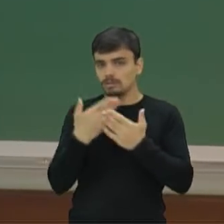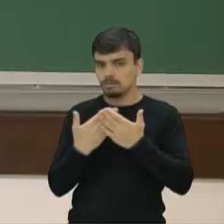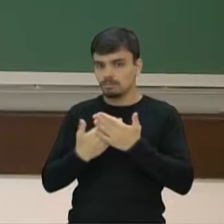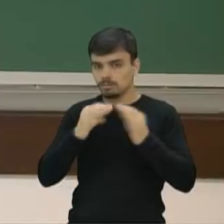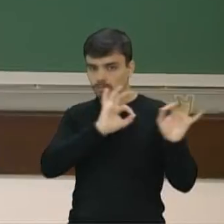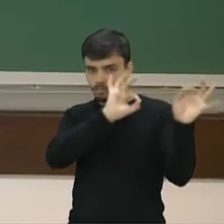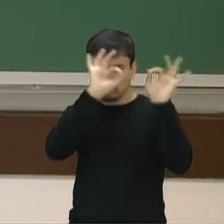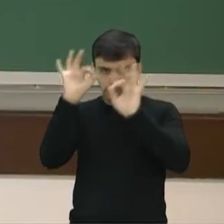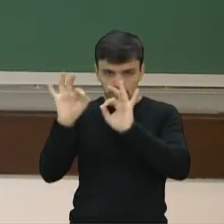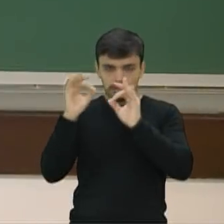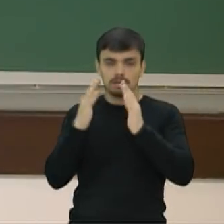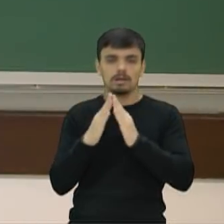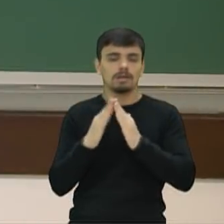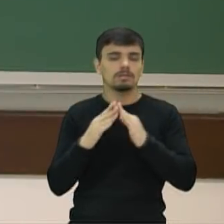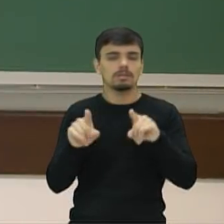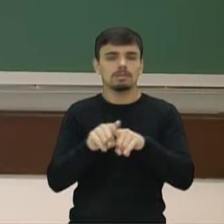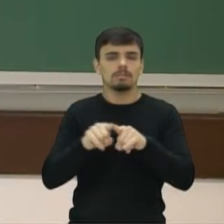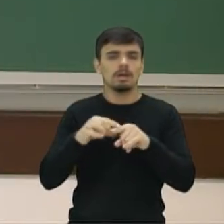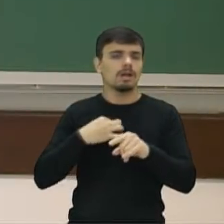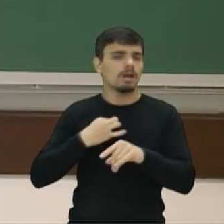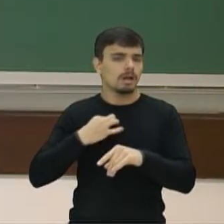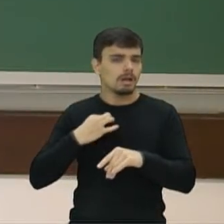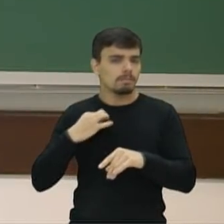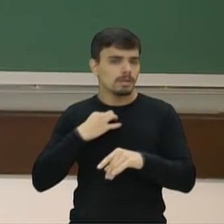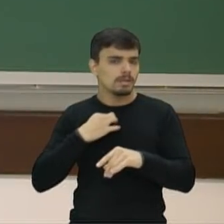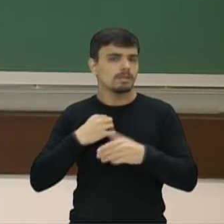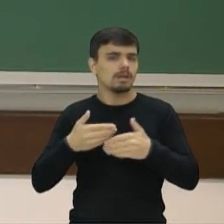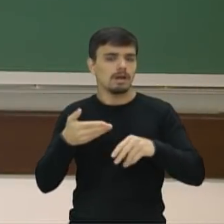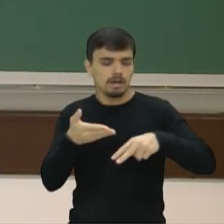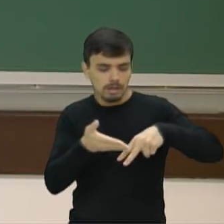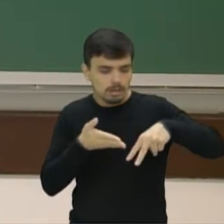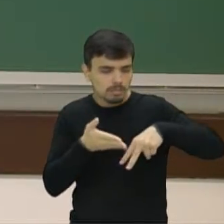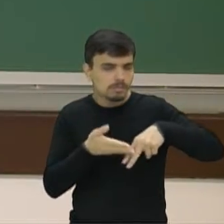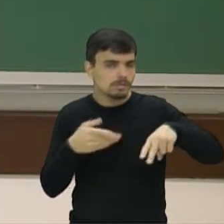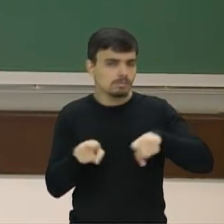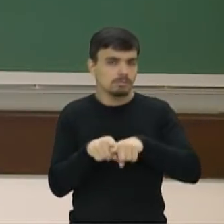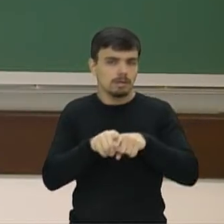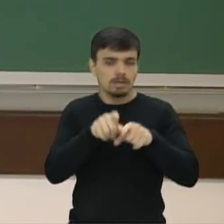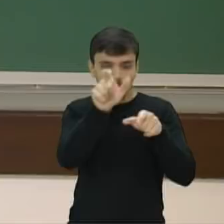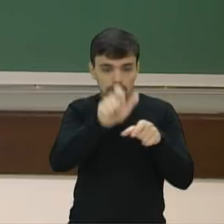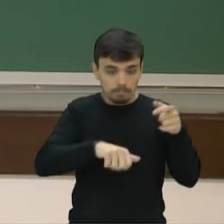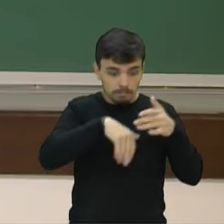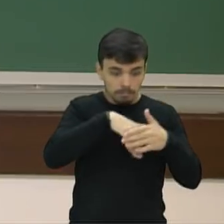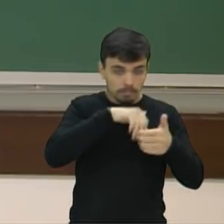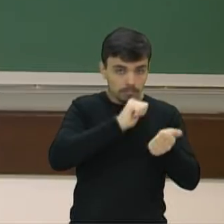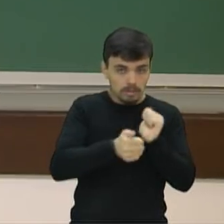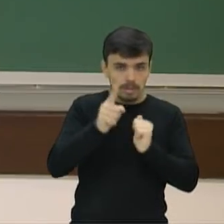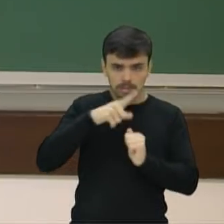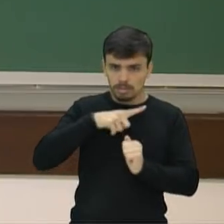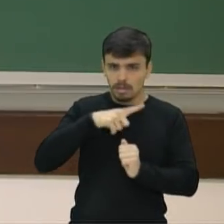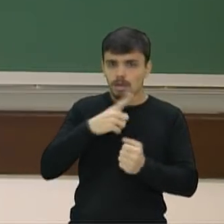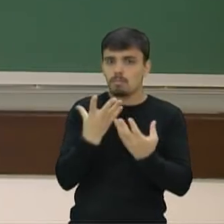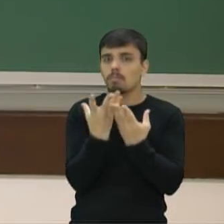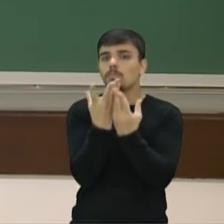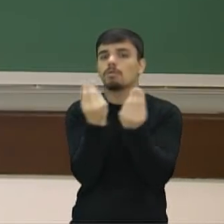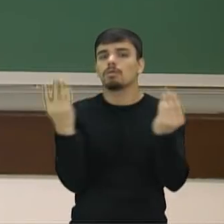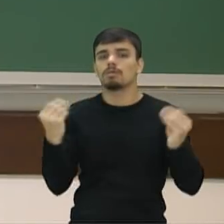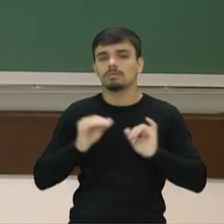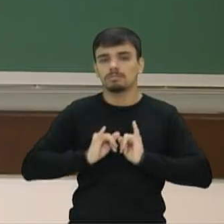casa. As camisas dos atletas, os calções dos atletas de futebol também estão repletos de propagandas, os